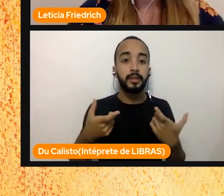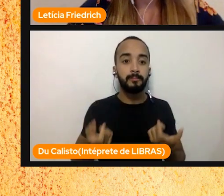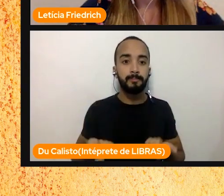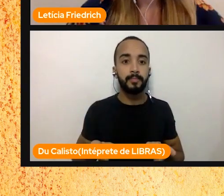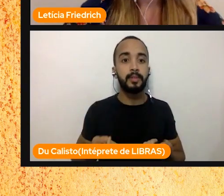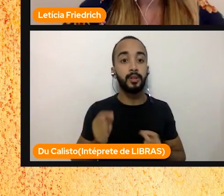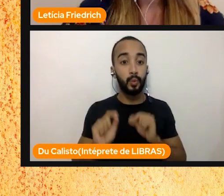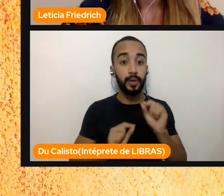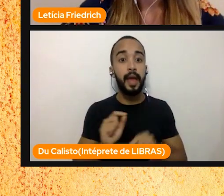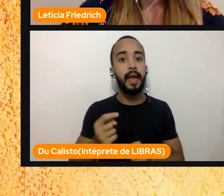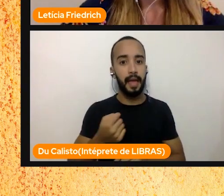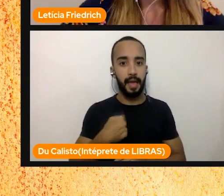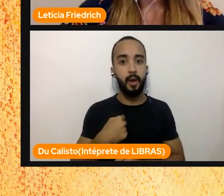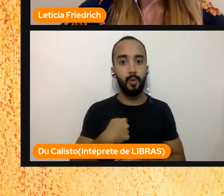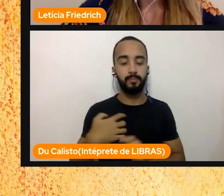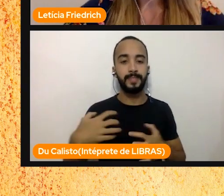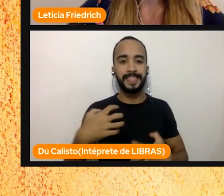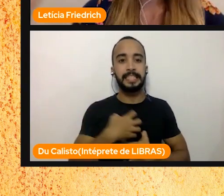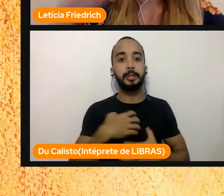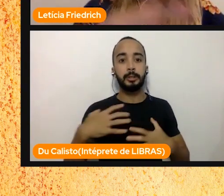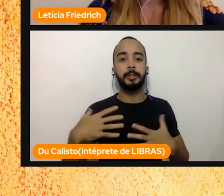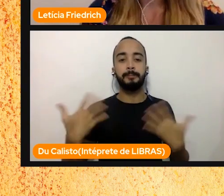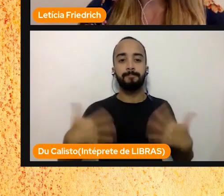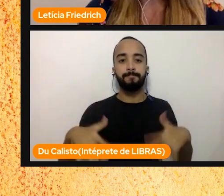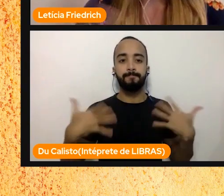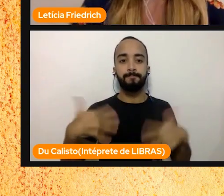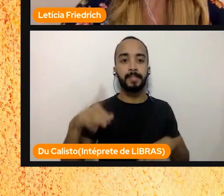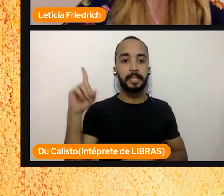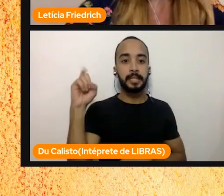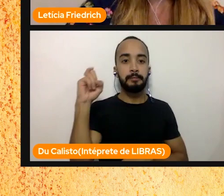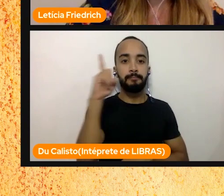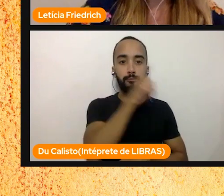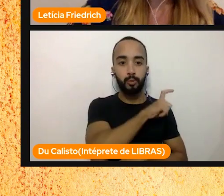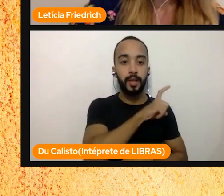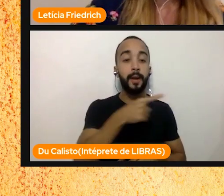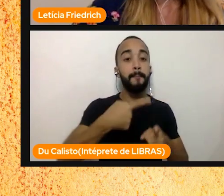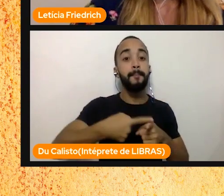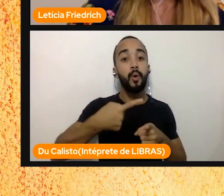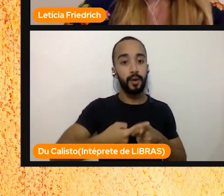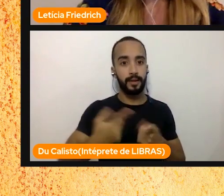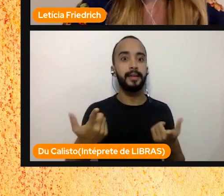vejo impactada, né? O que a pandemia nos impactou.